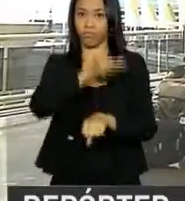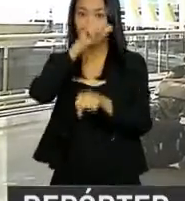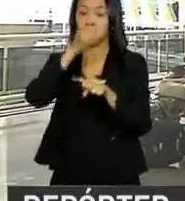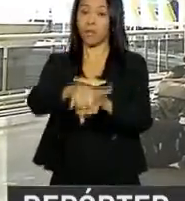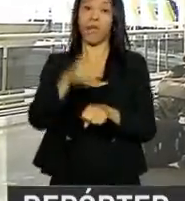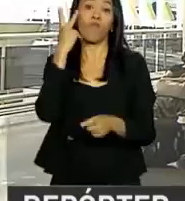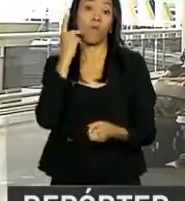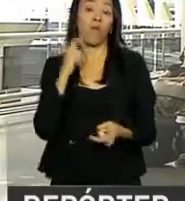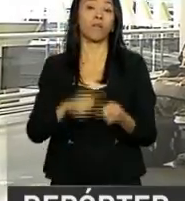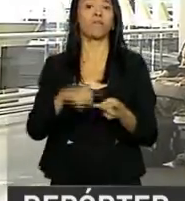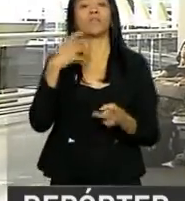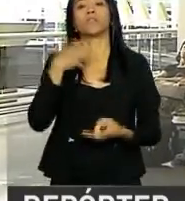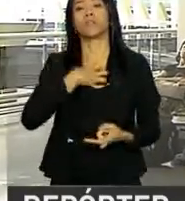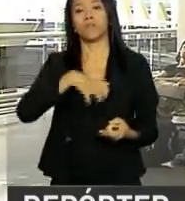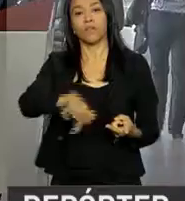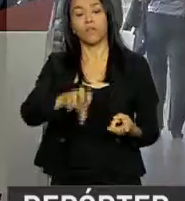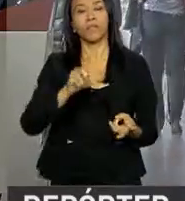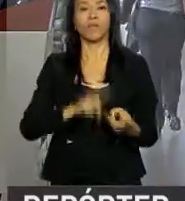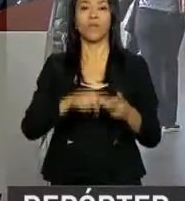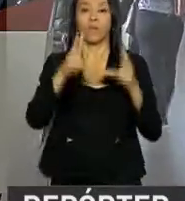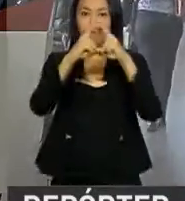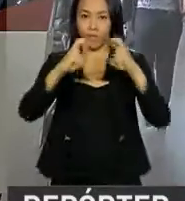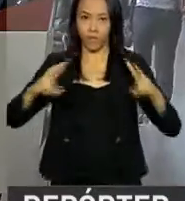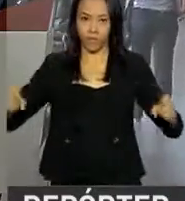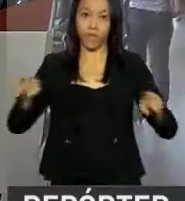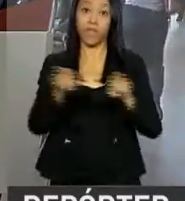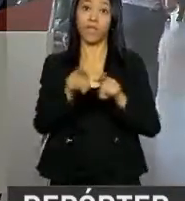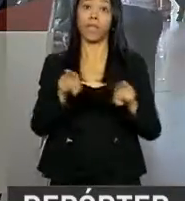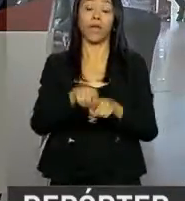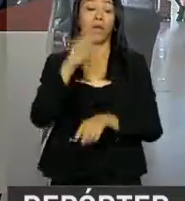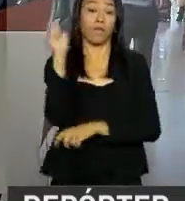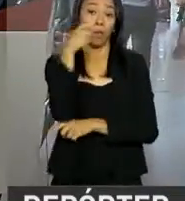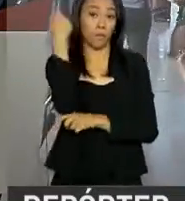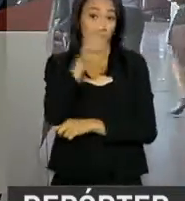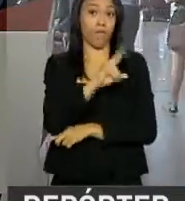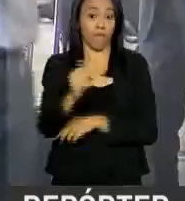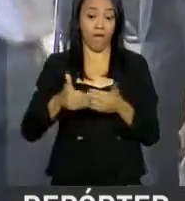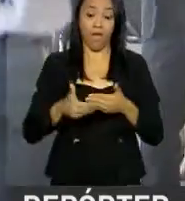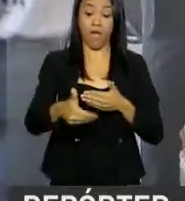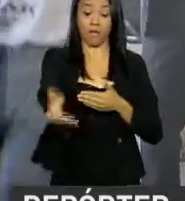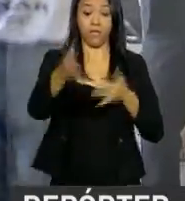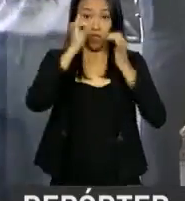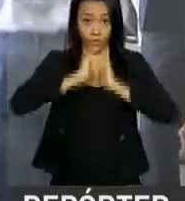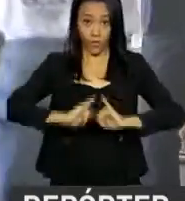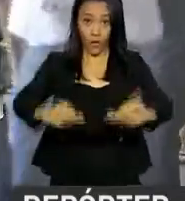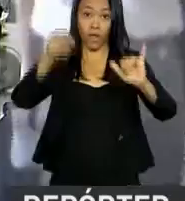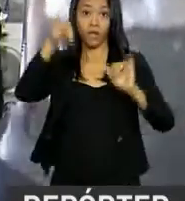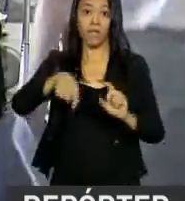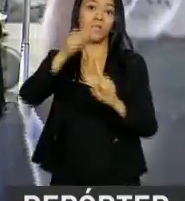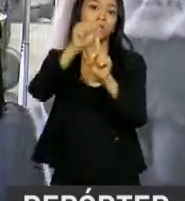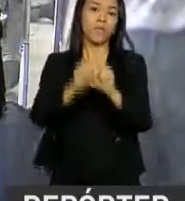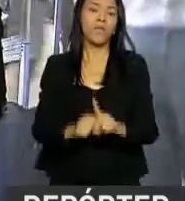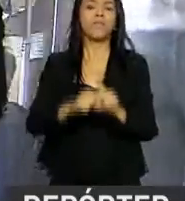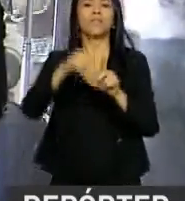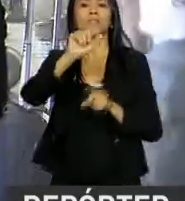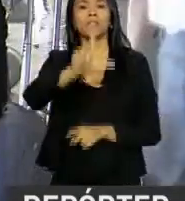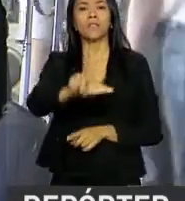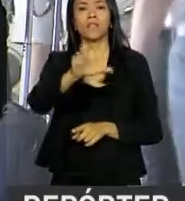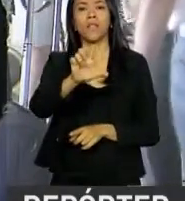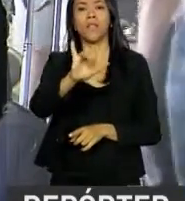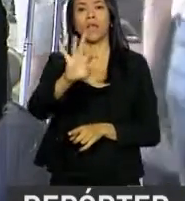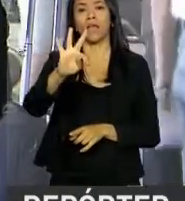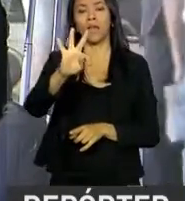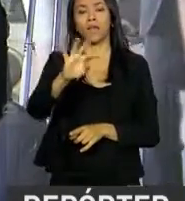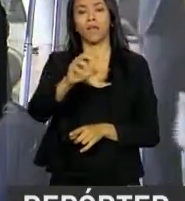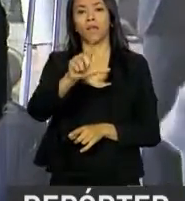florianópolis e porto alegre serão publicados ainda neste mês leilões devem ocorrer já no primeiro